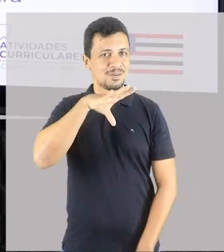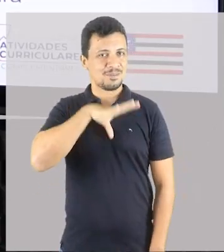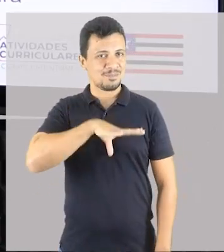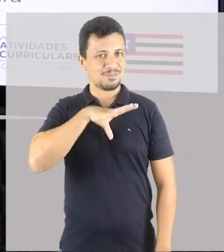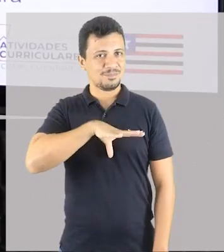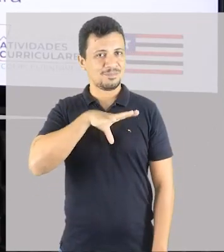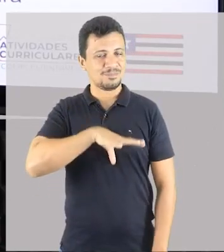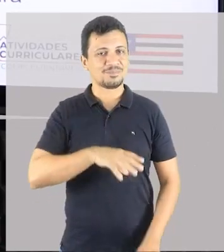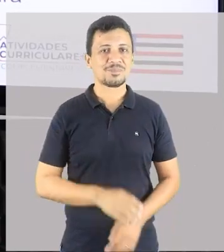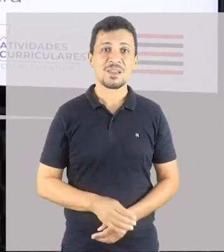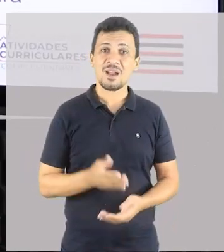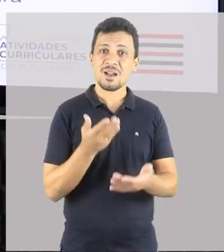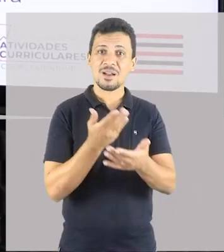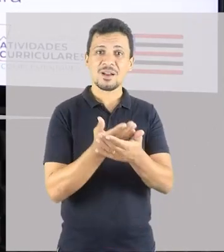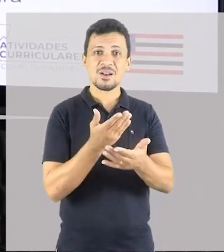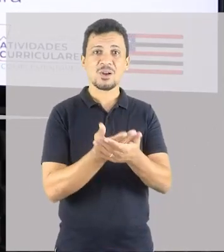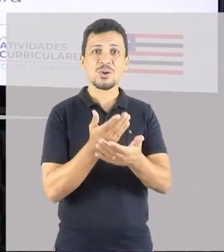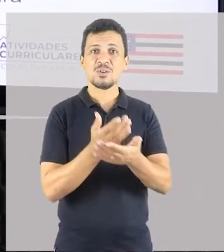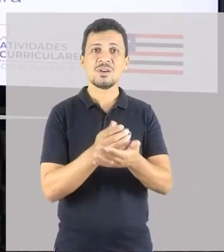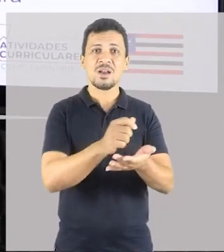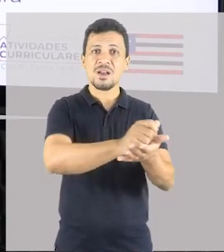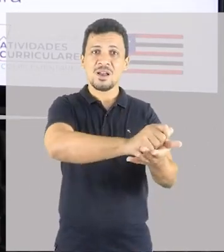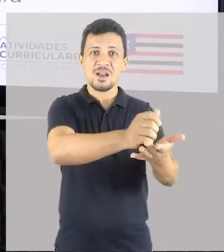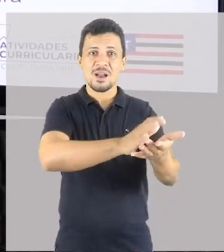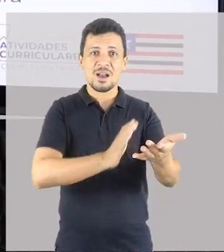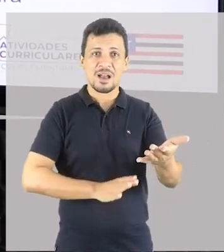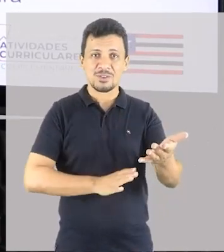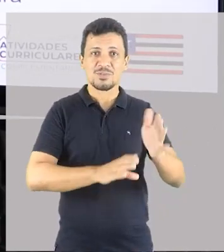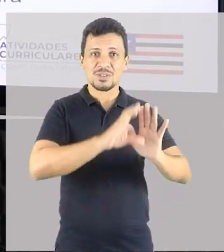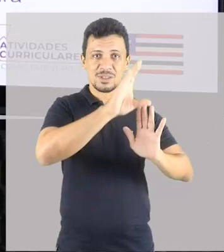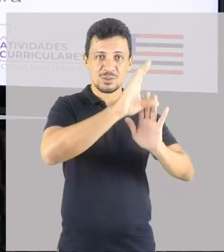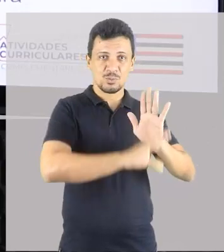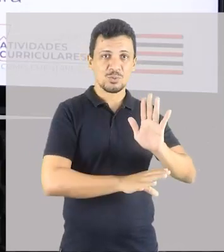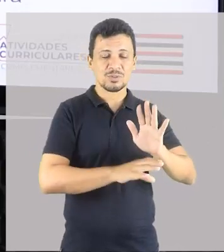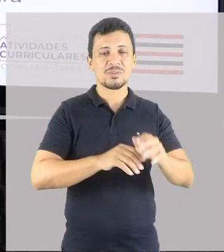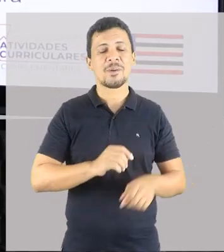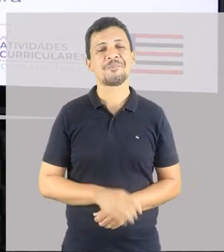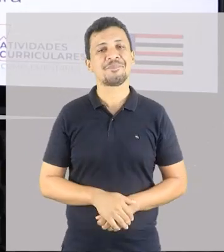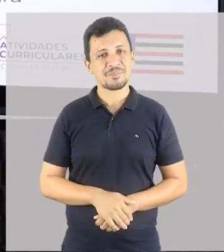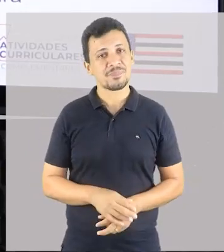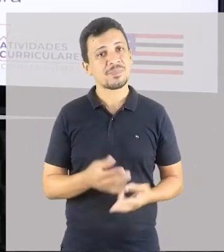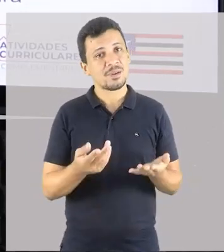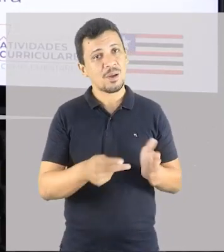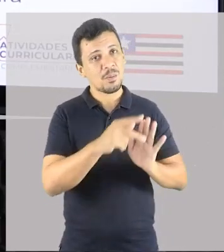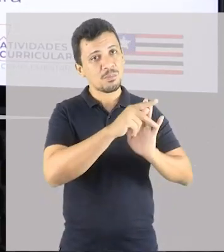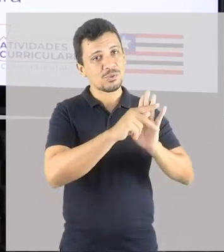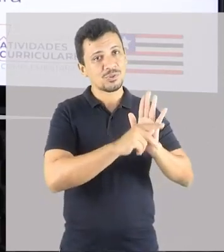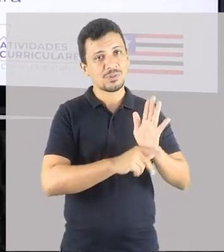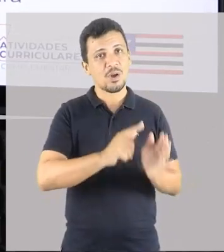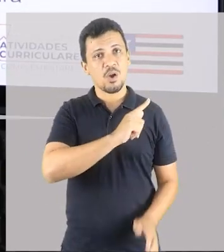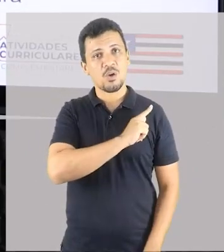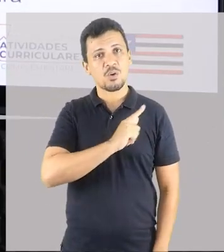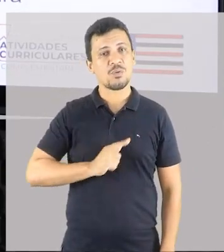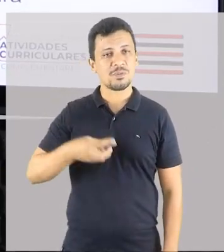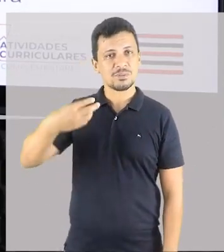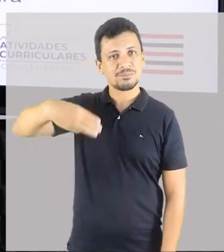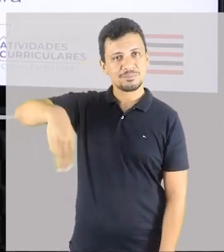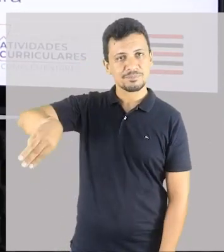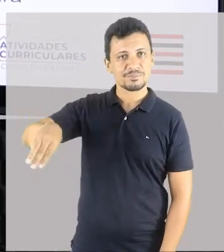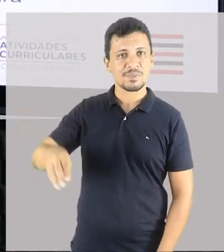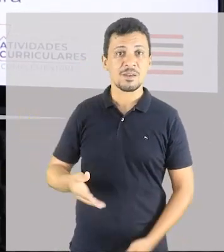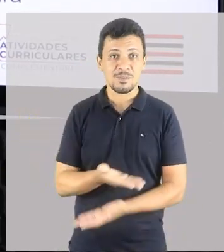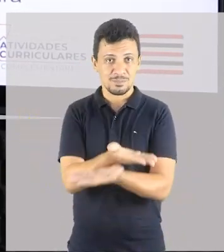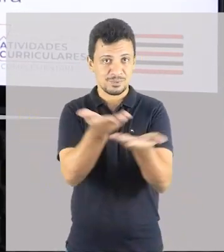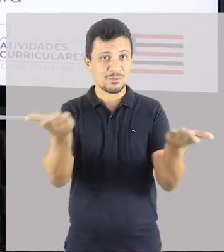uma aula no nosso projeto Atividades Curriculares, uma iniciativa do Governo do Estado do Maranhão, especialmente